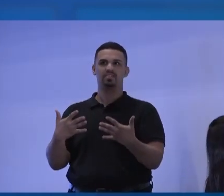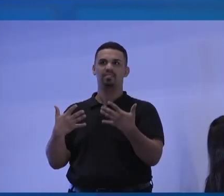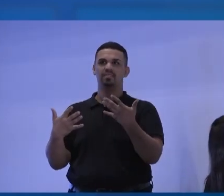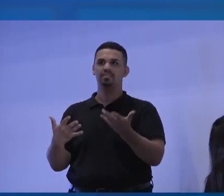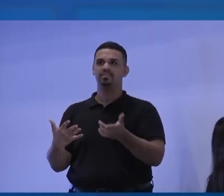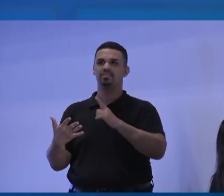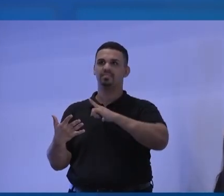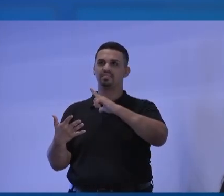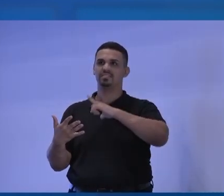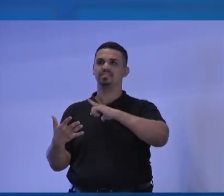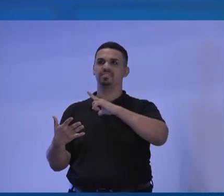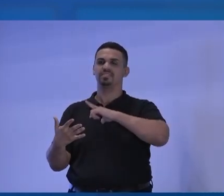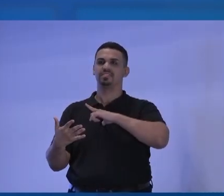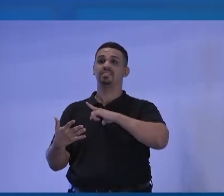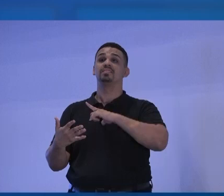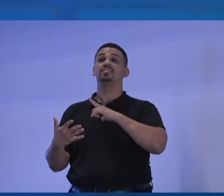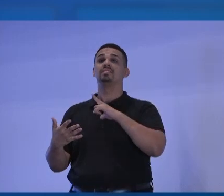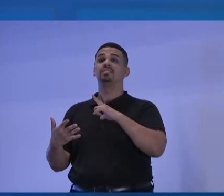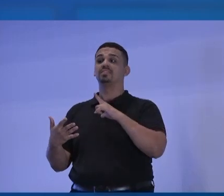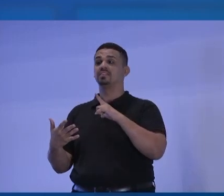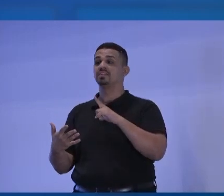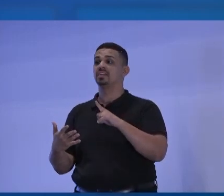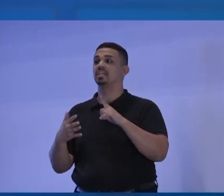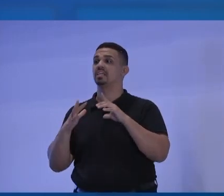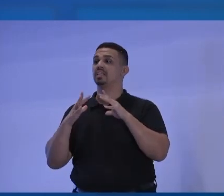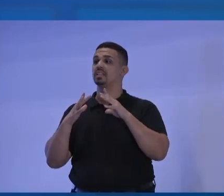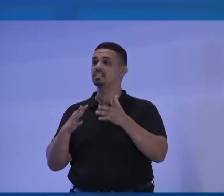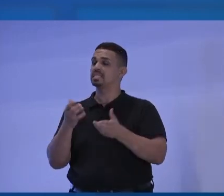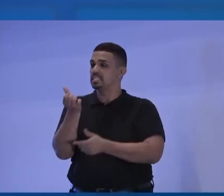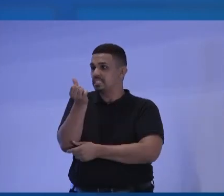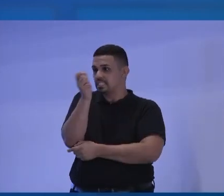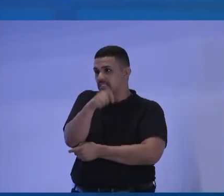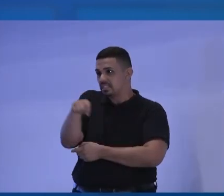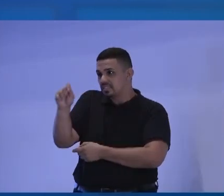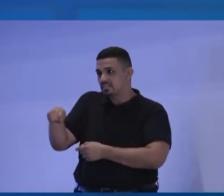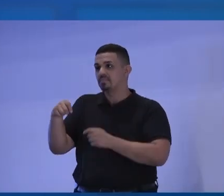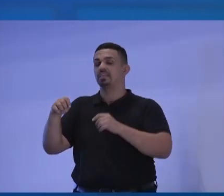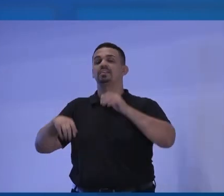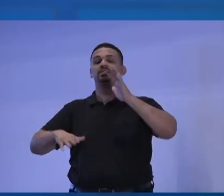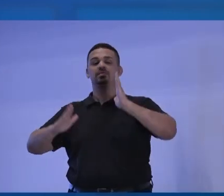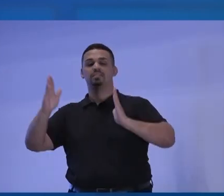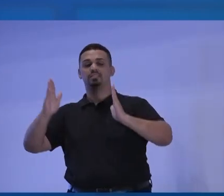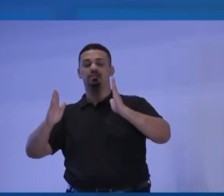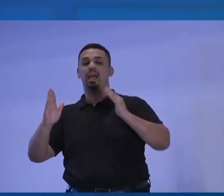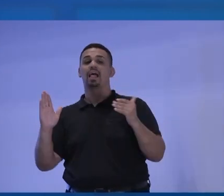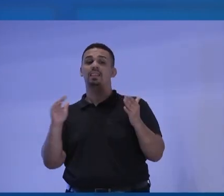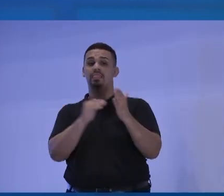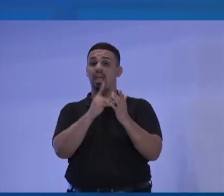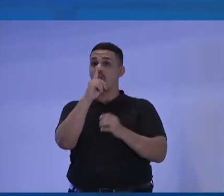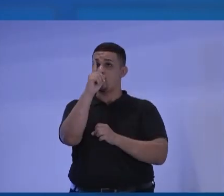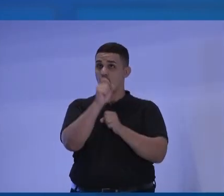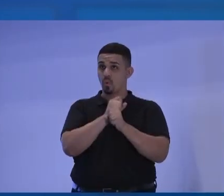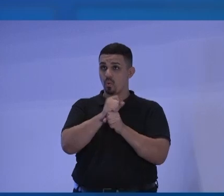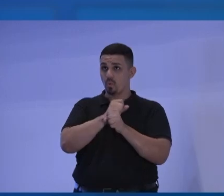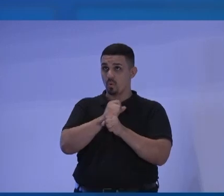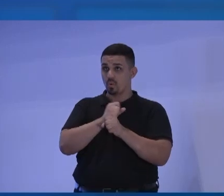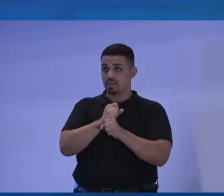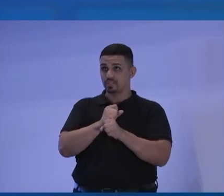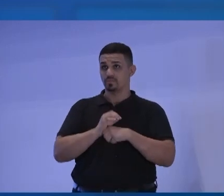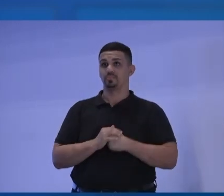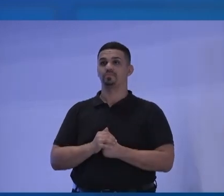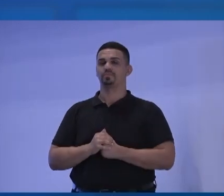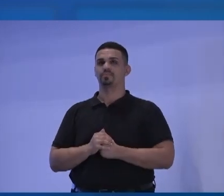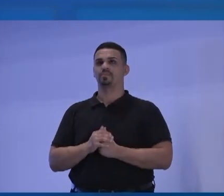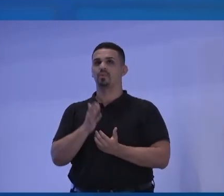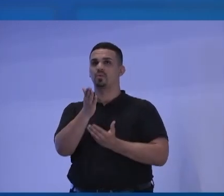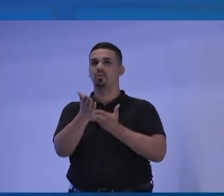com poucas lesões são tratados por 6 meses, pacientes com muitas lesões são tratados durante 1 ano. O tratamento